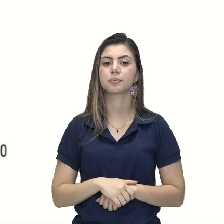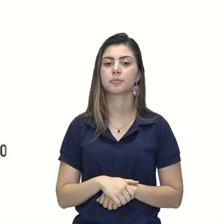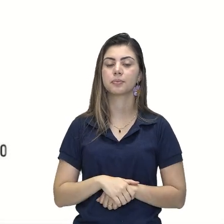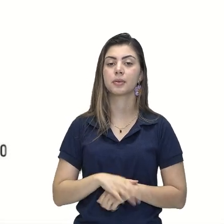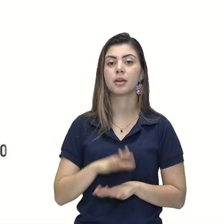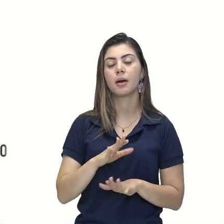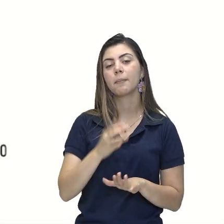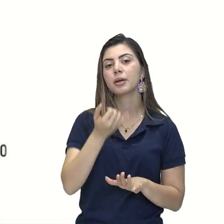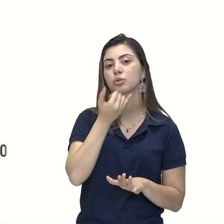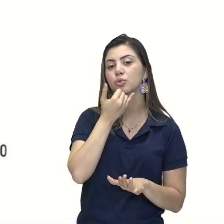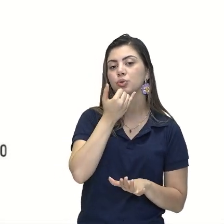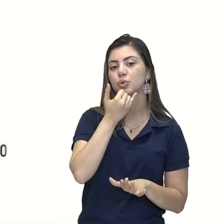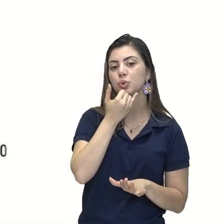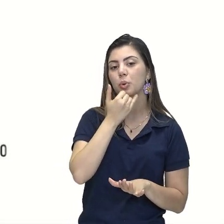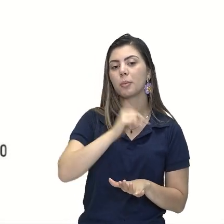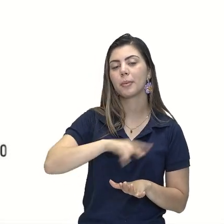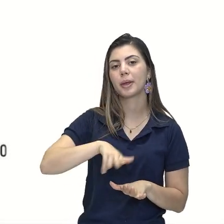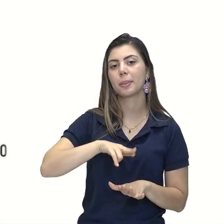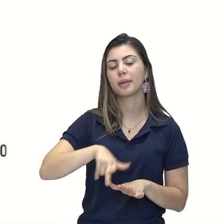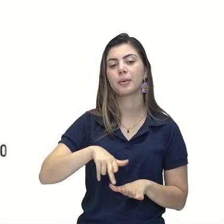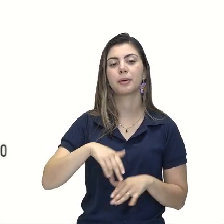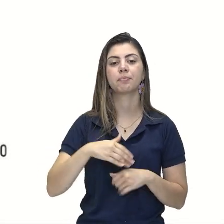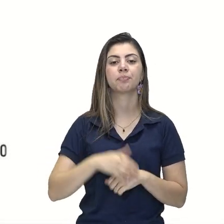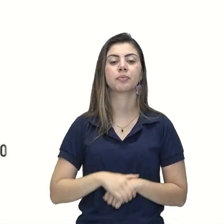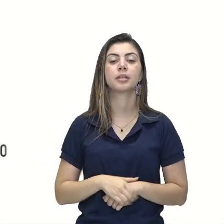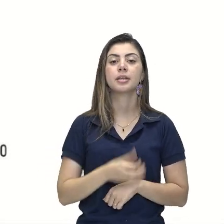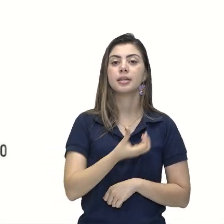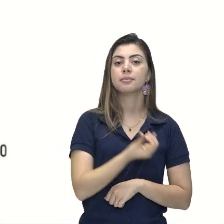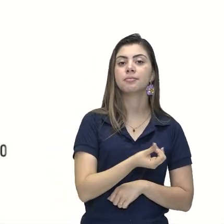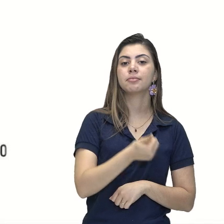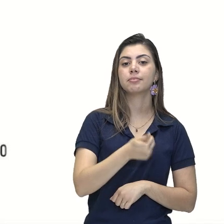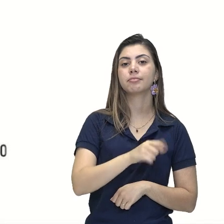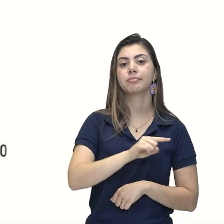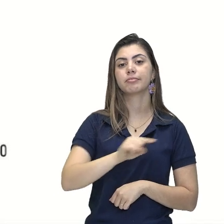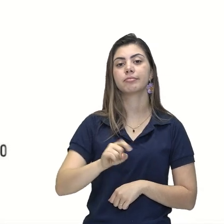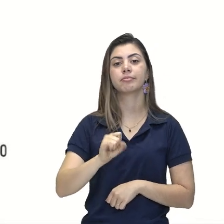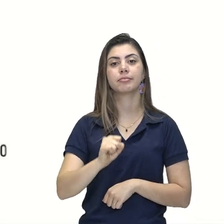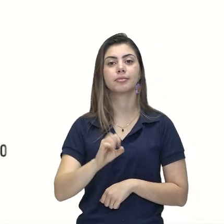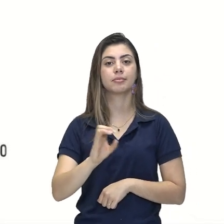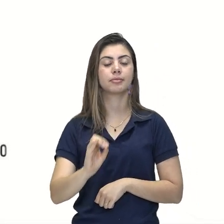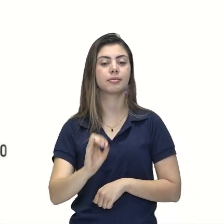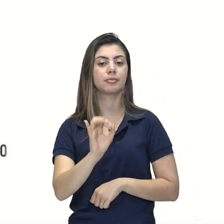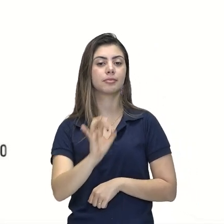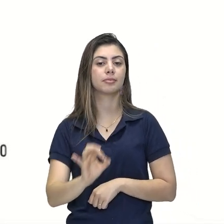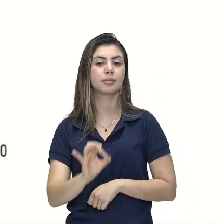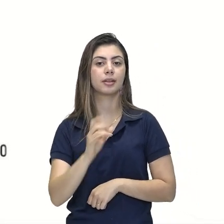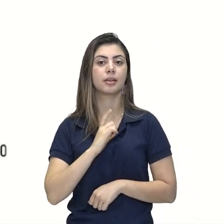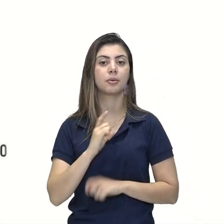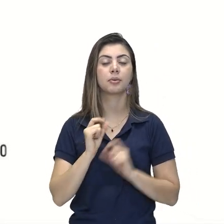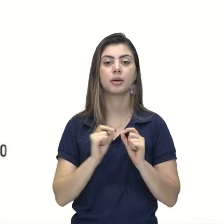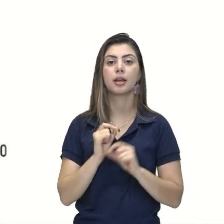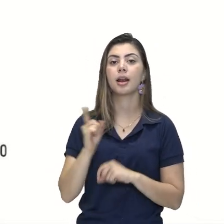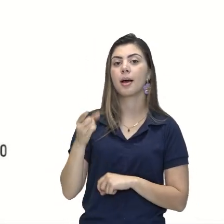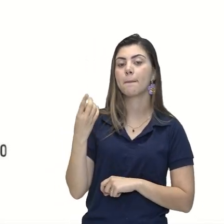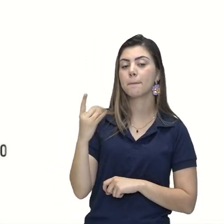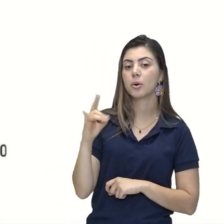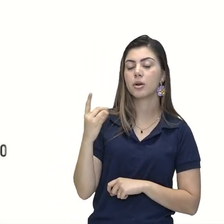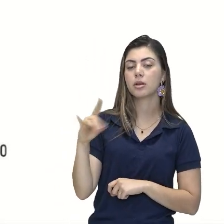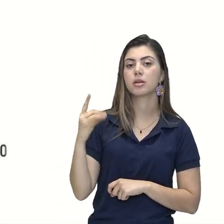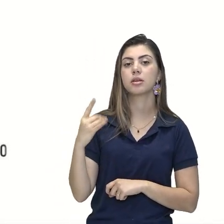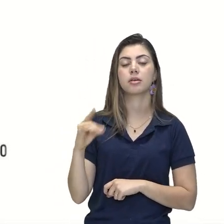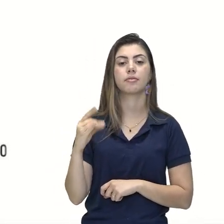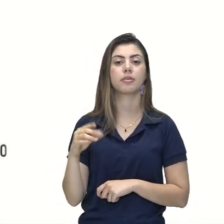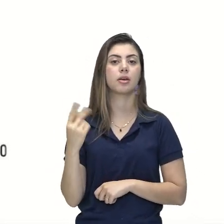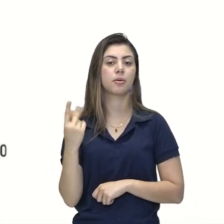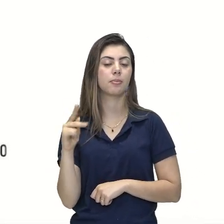corrigir aqui, né? Entre os 61% a 80%, né, estão a Bolívia e o Paraguai, que são